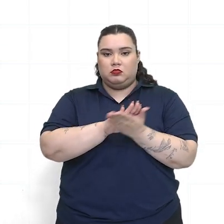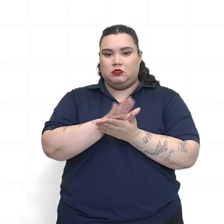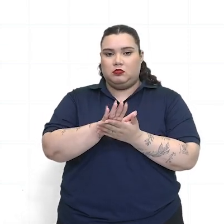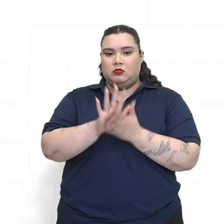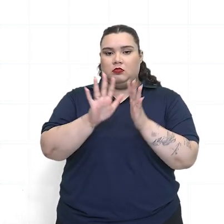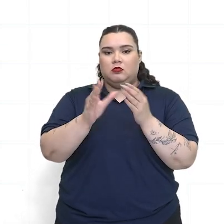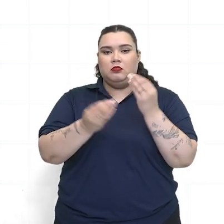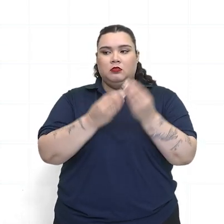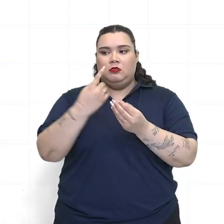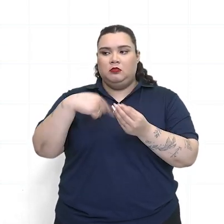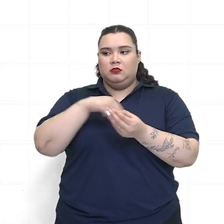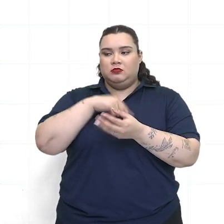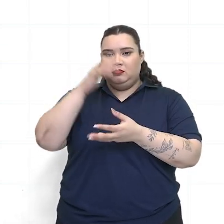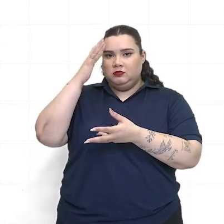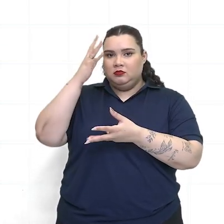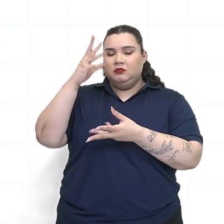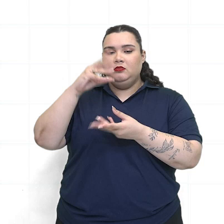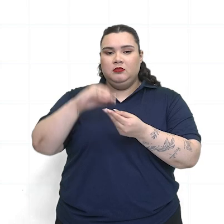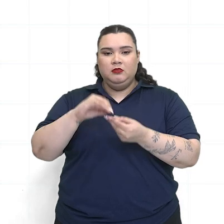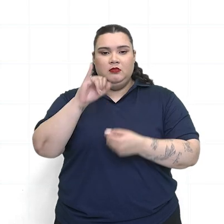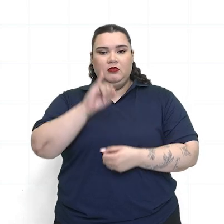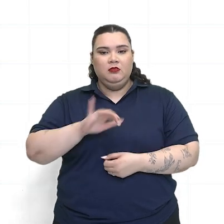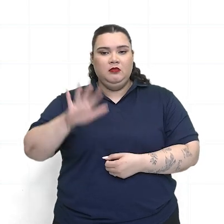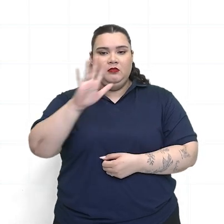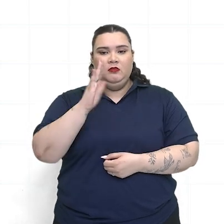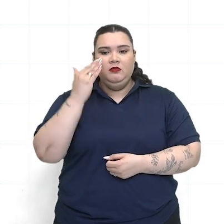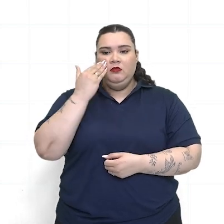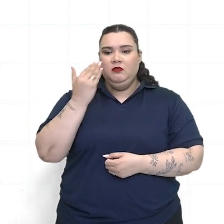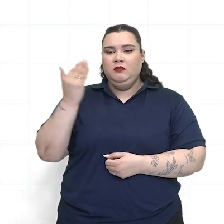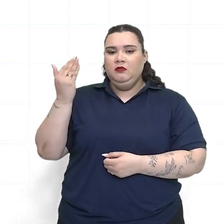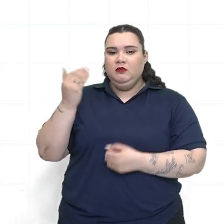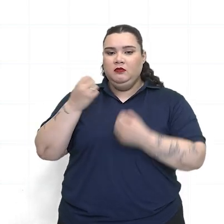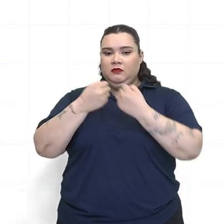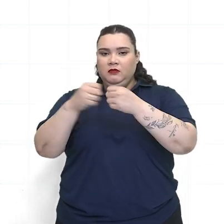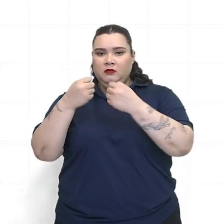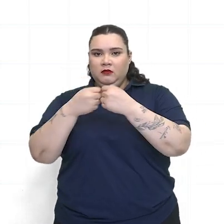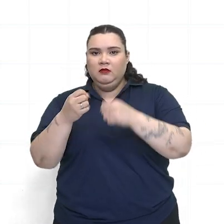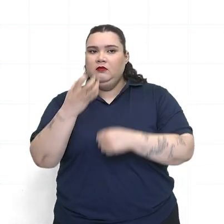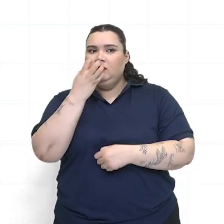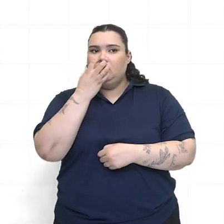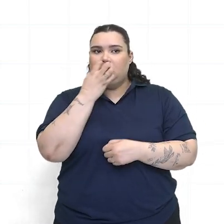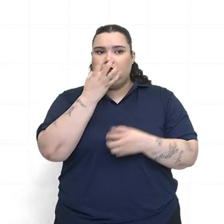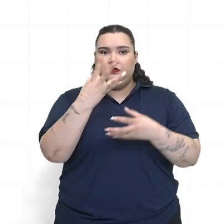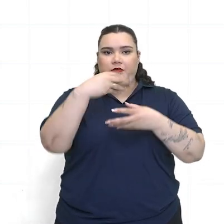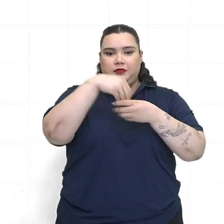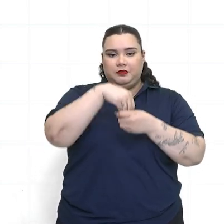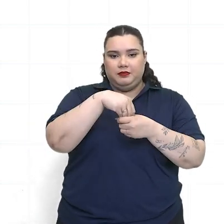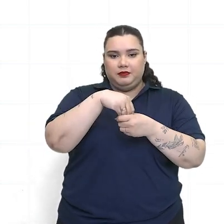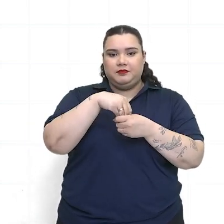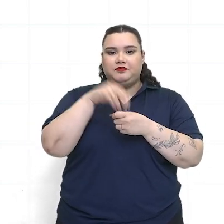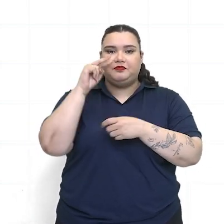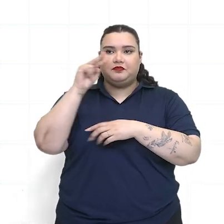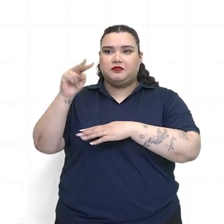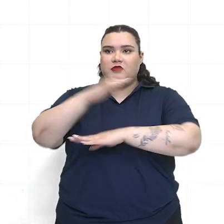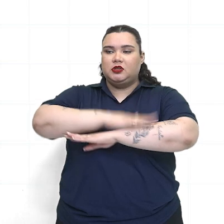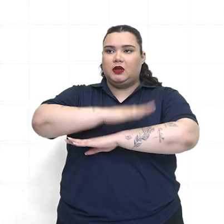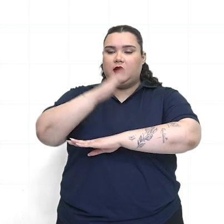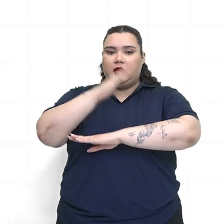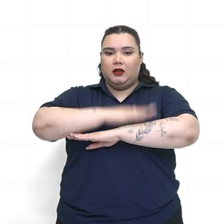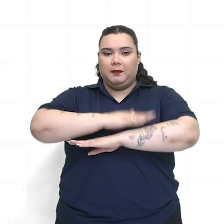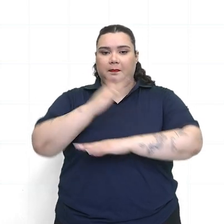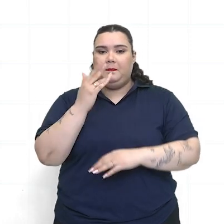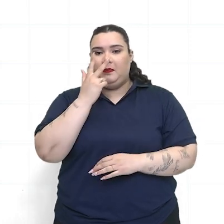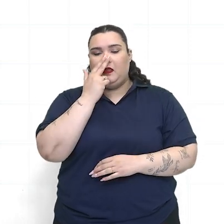como a gente poderia interpretar, né, essa imagem? Temos aí o ônibus e o cachorro lá dentro, olhando pela janela, né, como